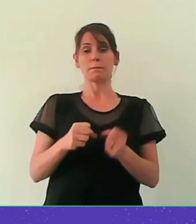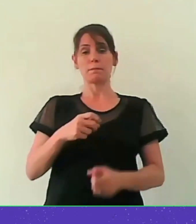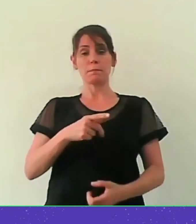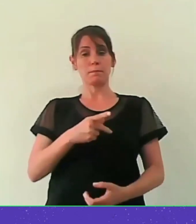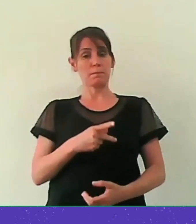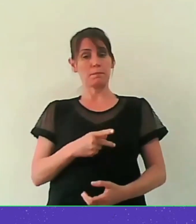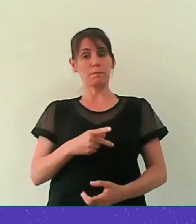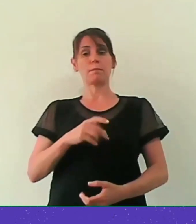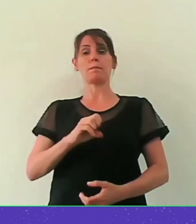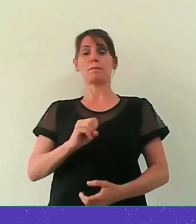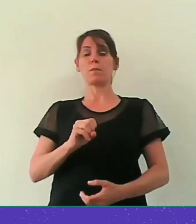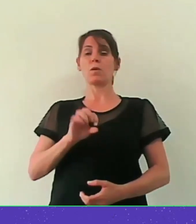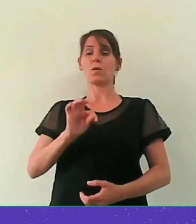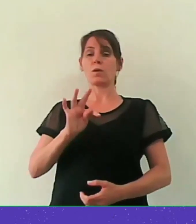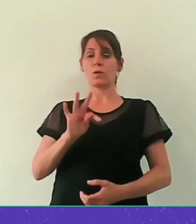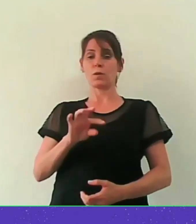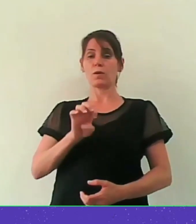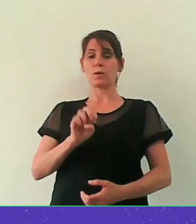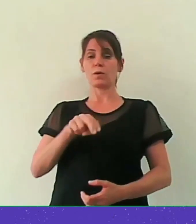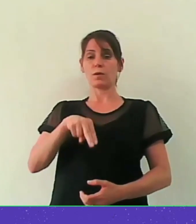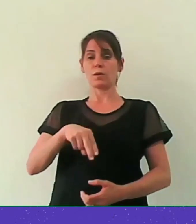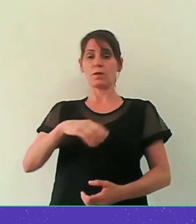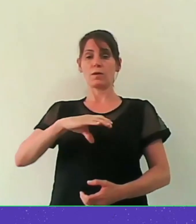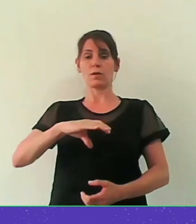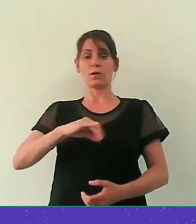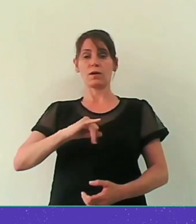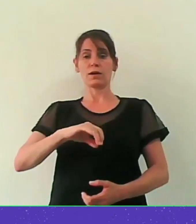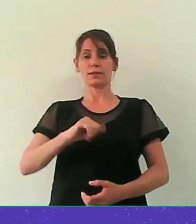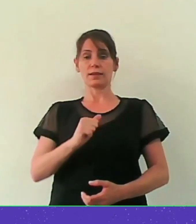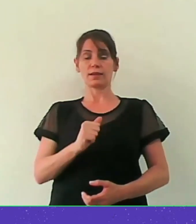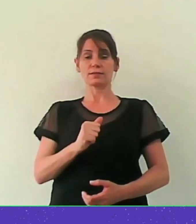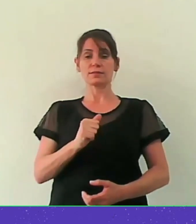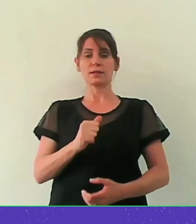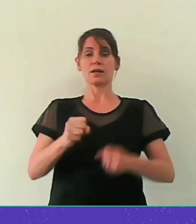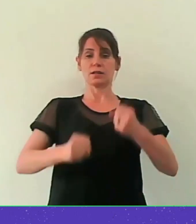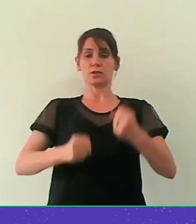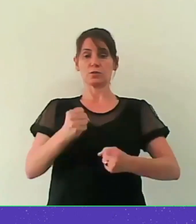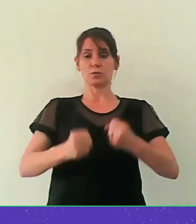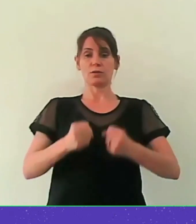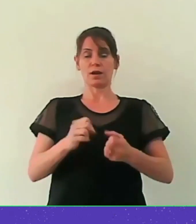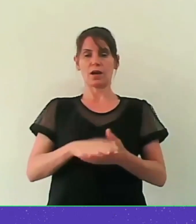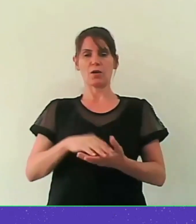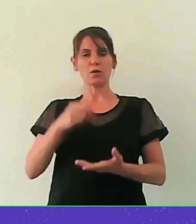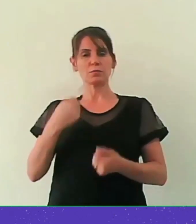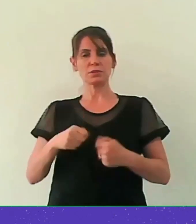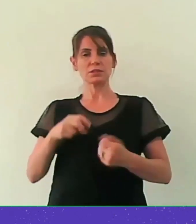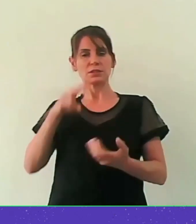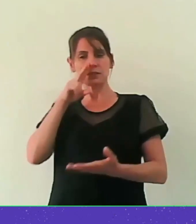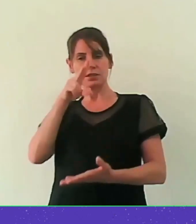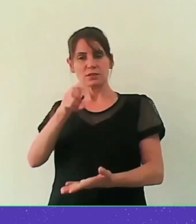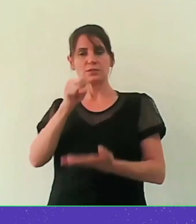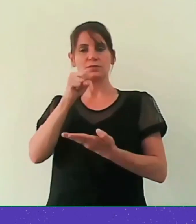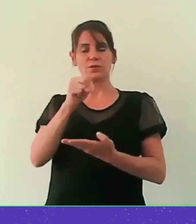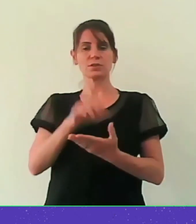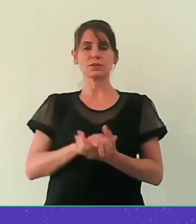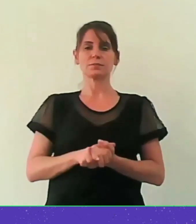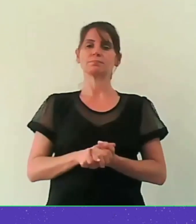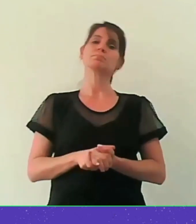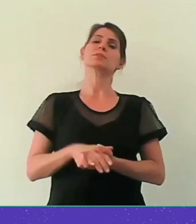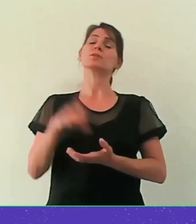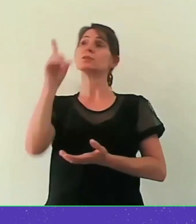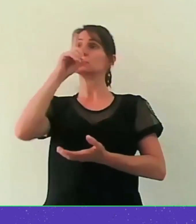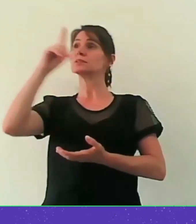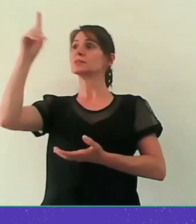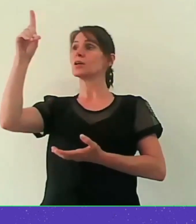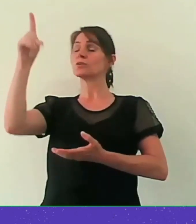a força é para executar um trabalho. Deus te deu um poder do Espírito